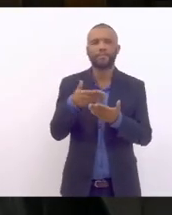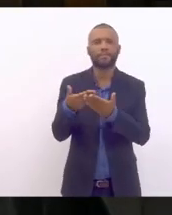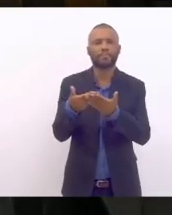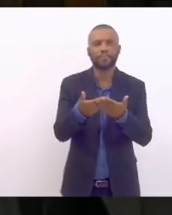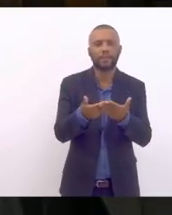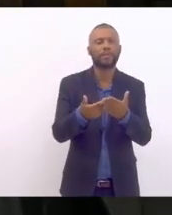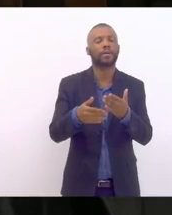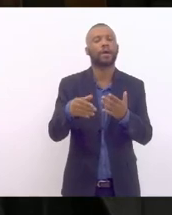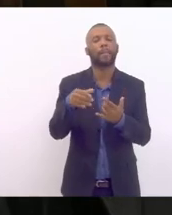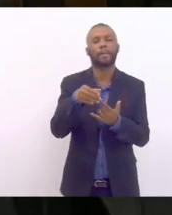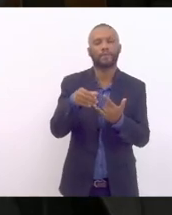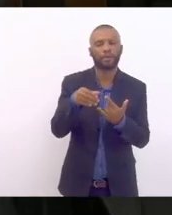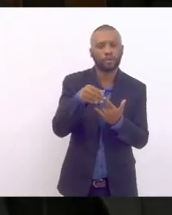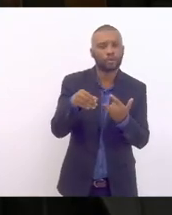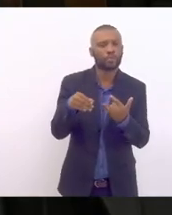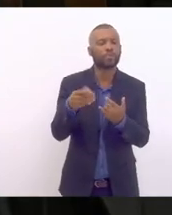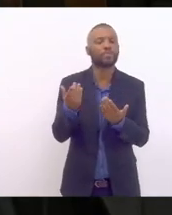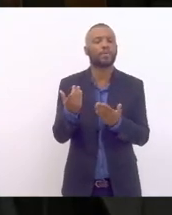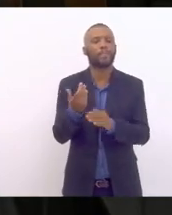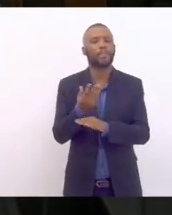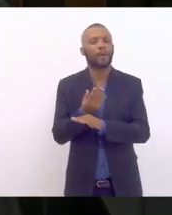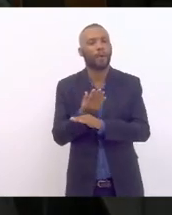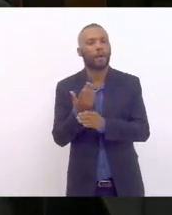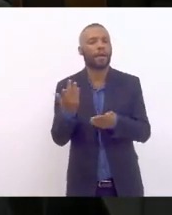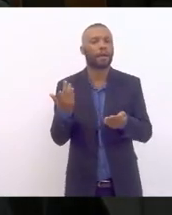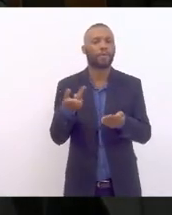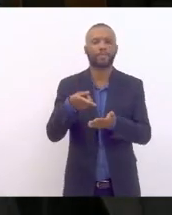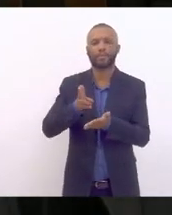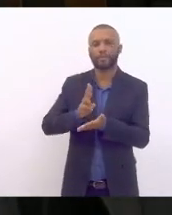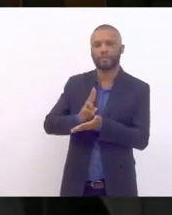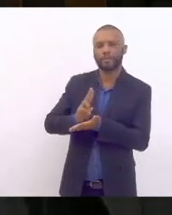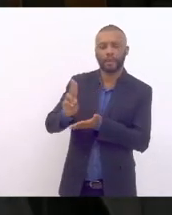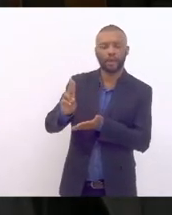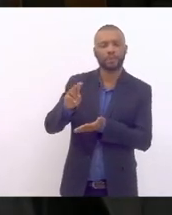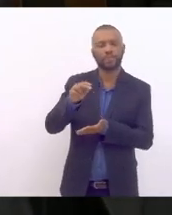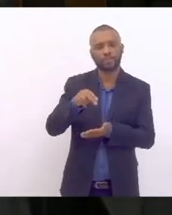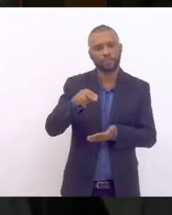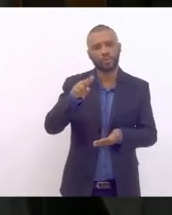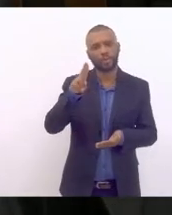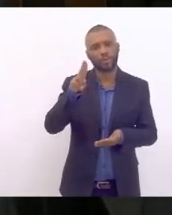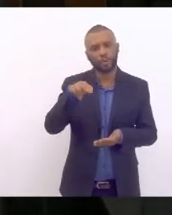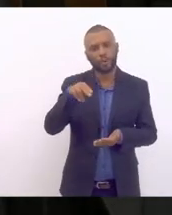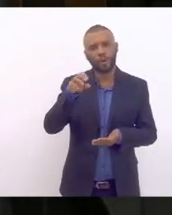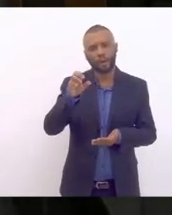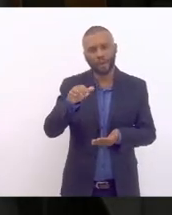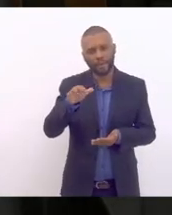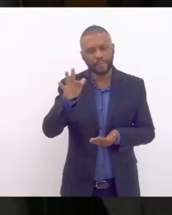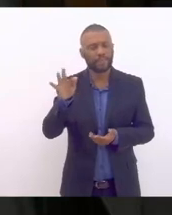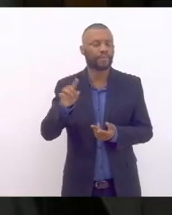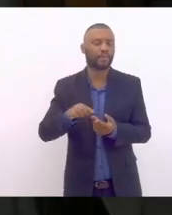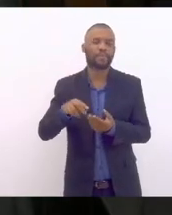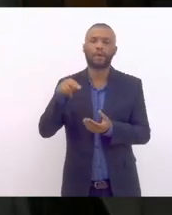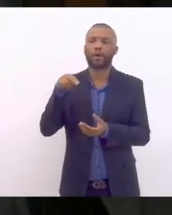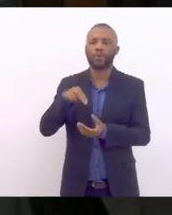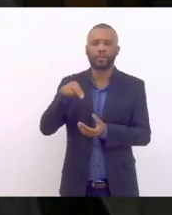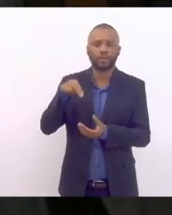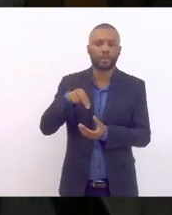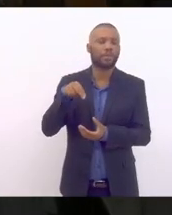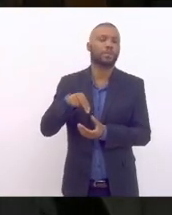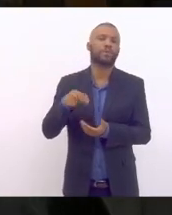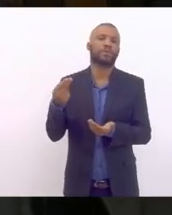Fiocruz da UERJ para a Universidade do Norte Fluminense toma Unirio